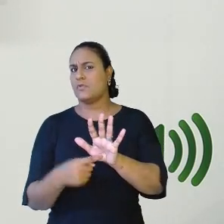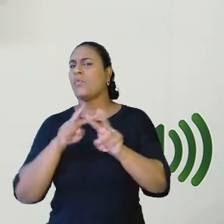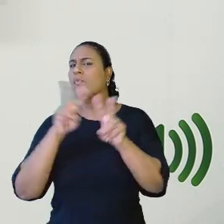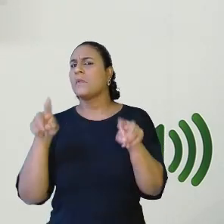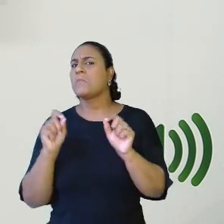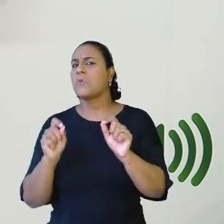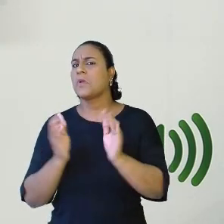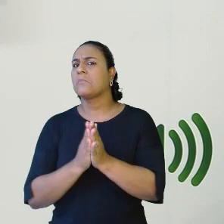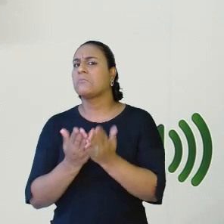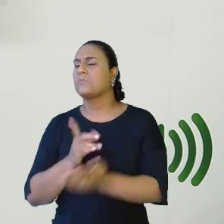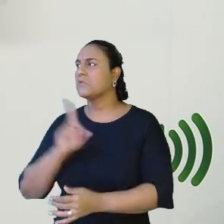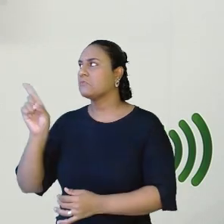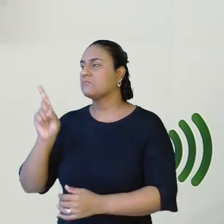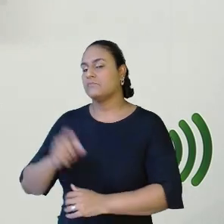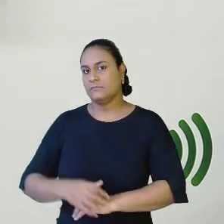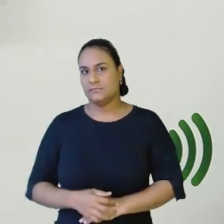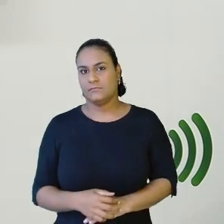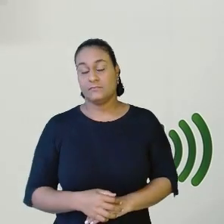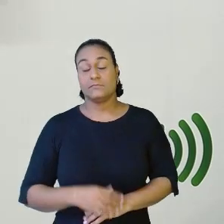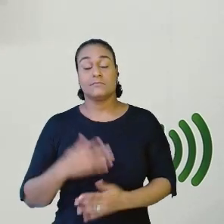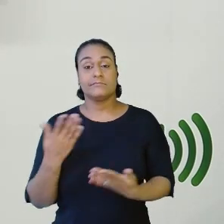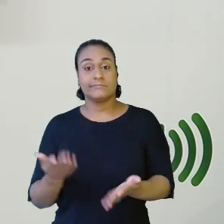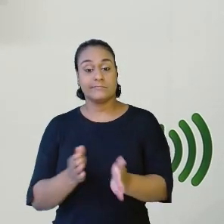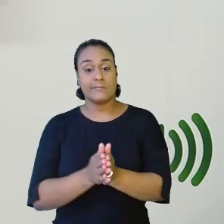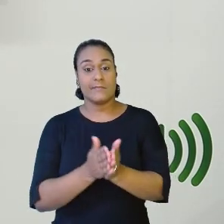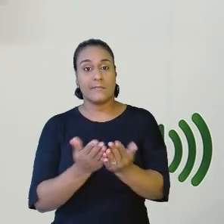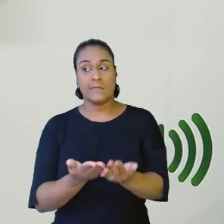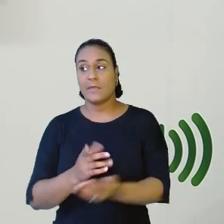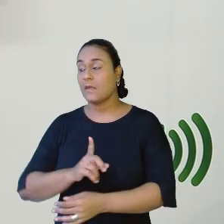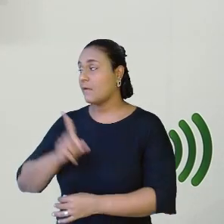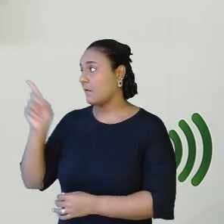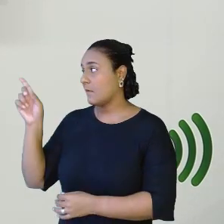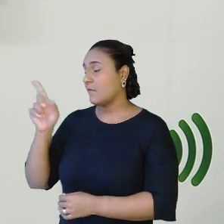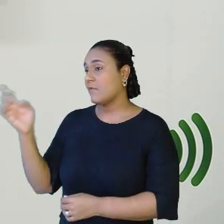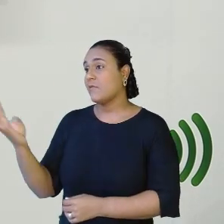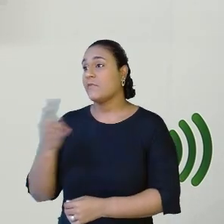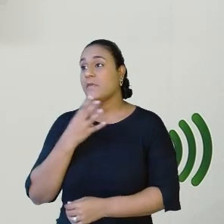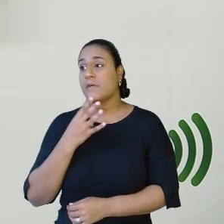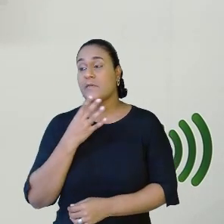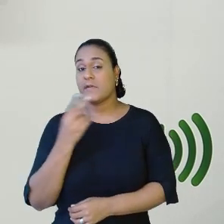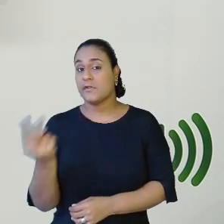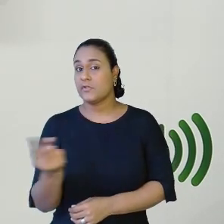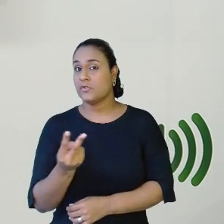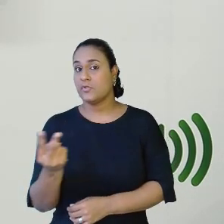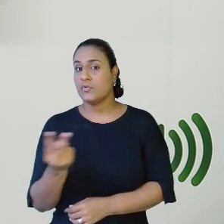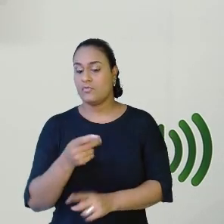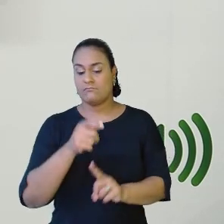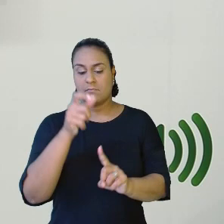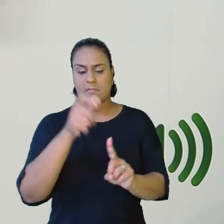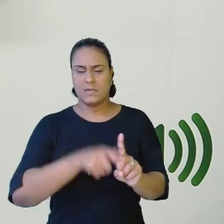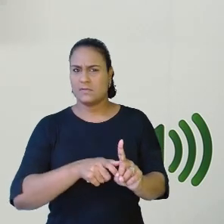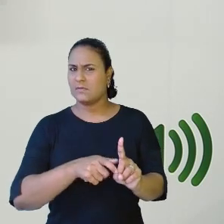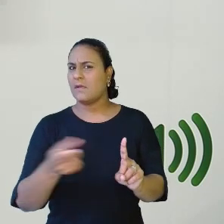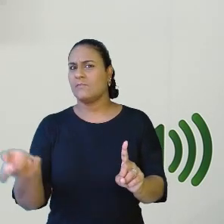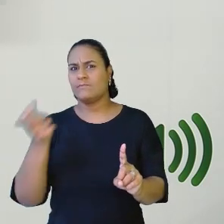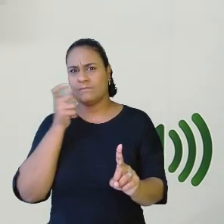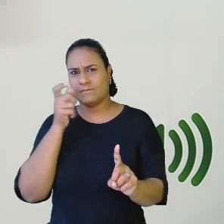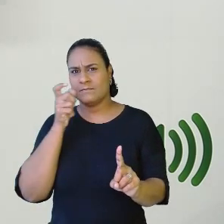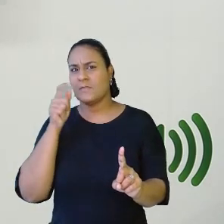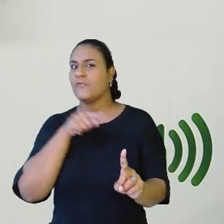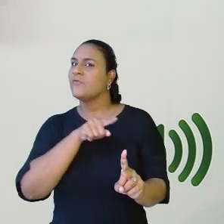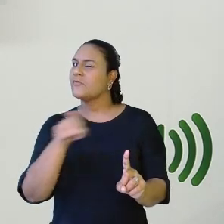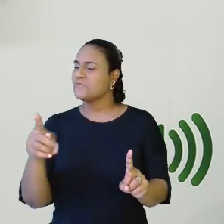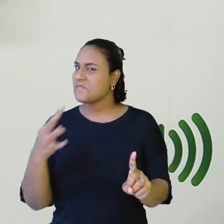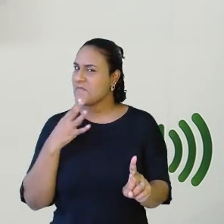ver? Esse livro, a gente vai conhecer a história de dois personagens bem interessantes que vocês já ouviram falar,